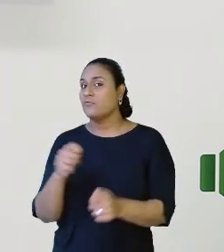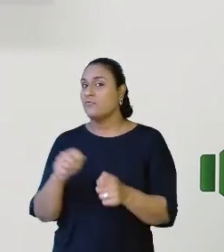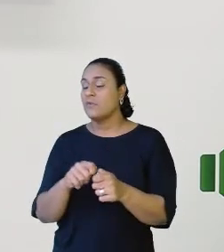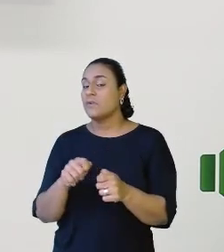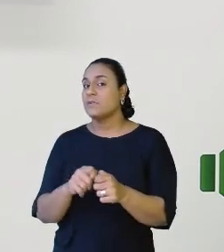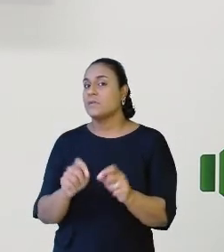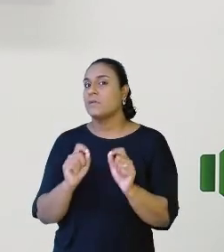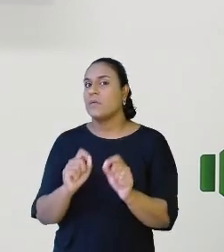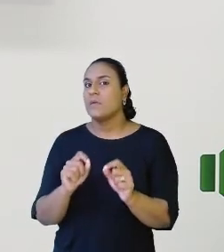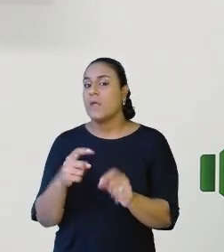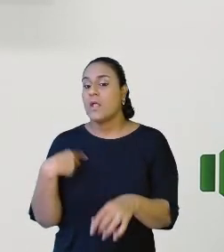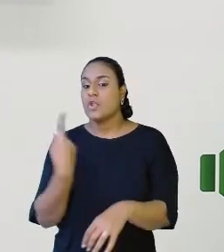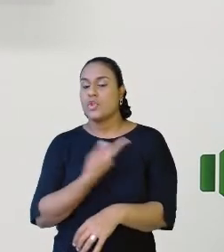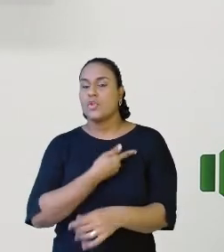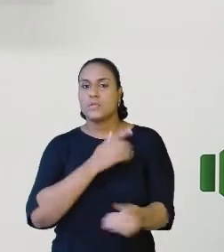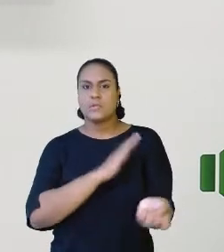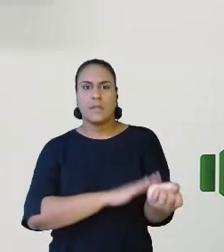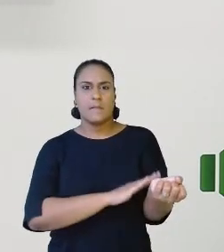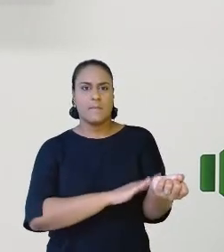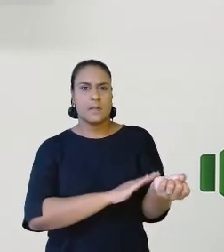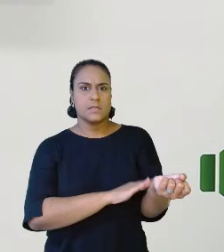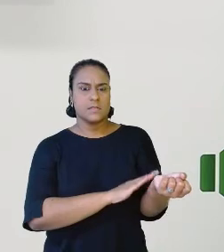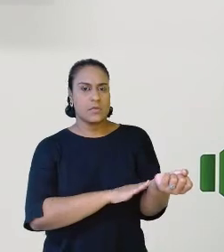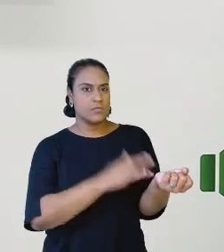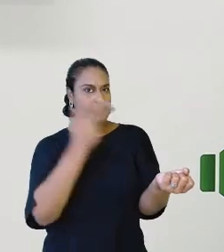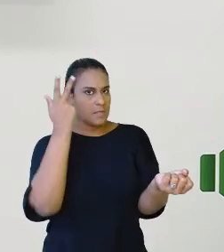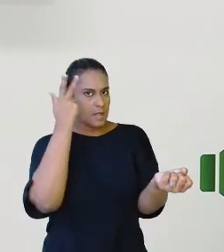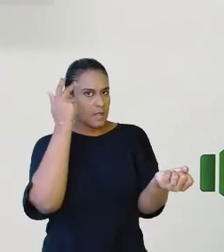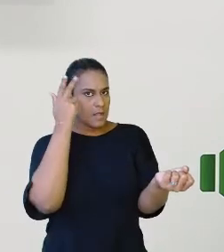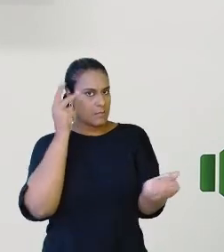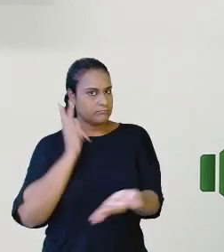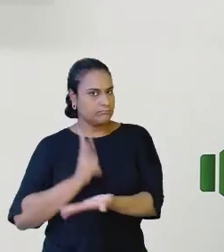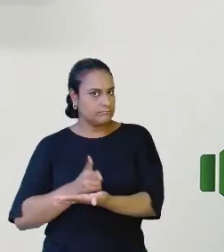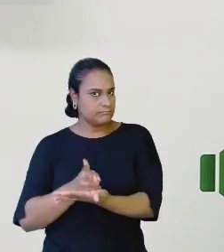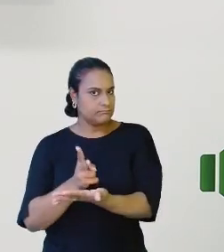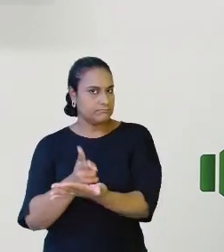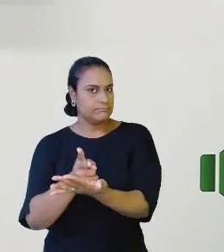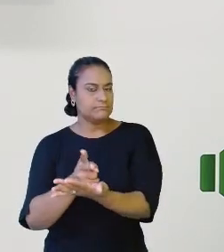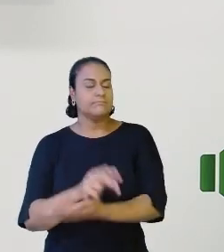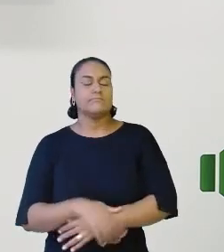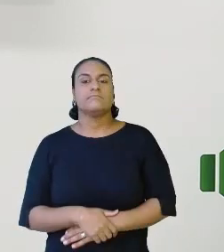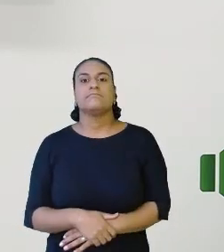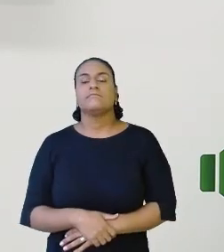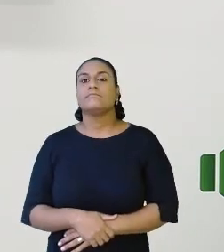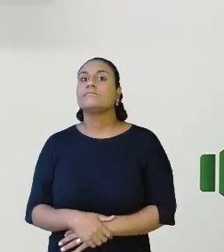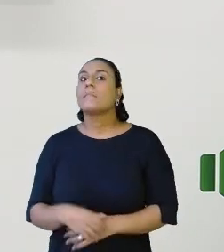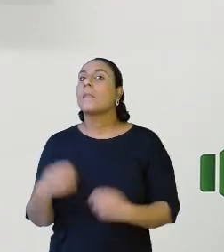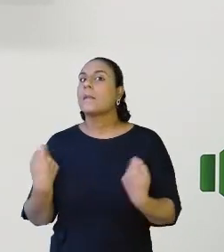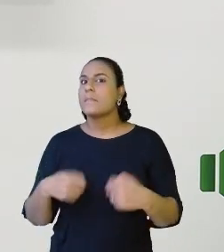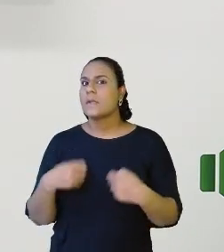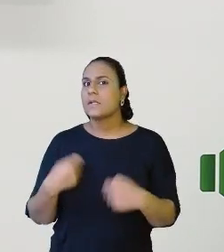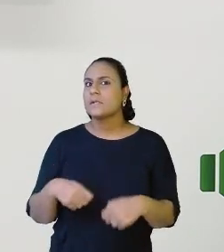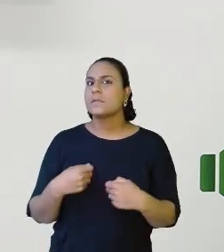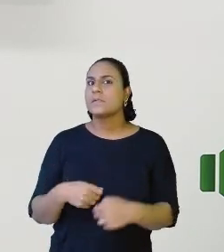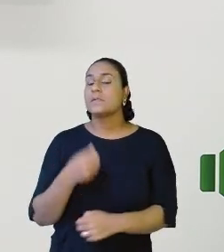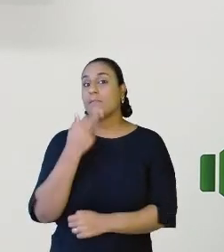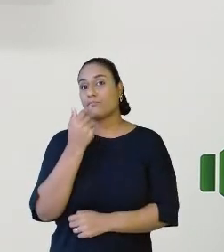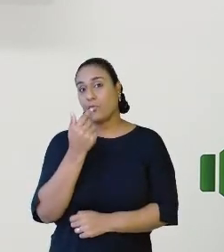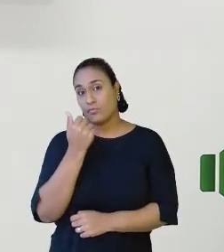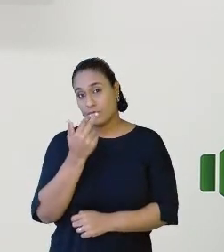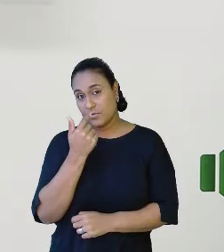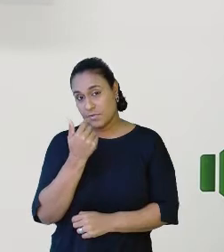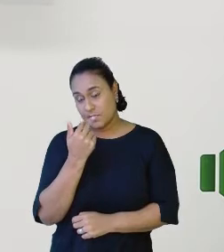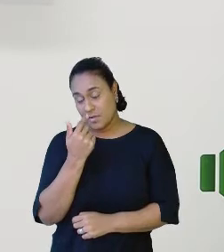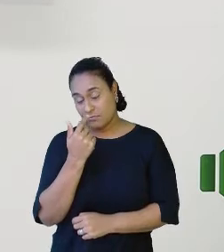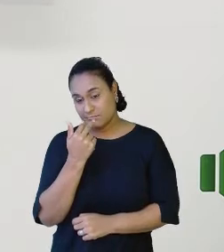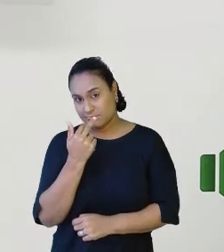a nossa pressão sanguínea permaneça ok? Nós temos que ter uma dieta equilibrada, comer